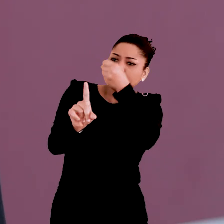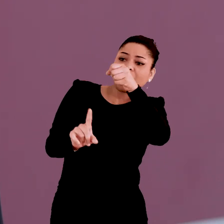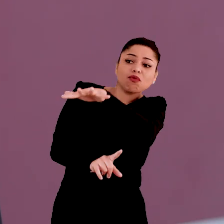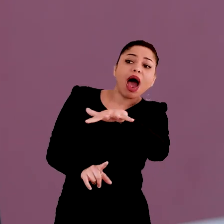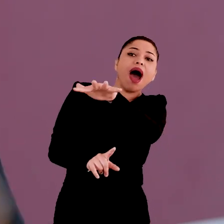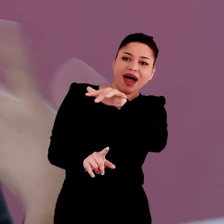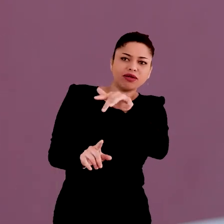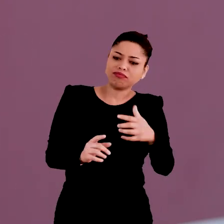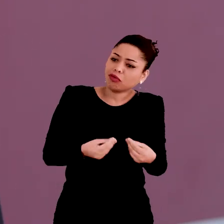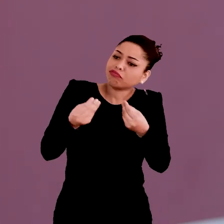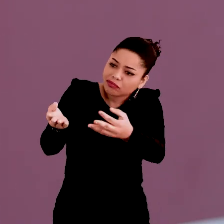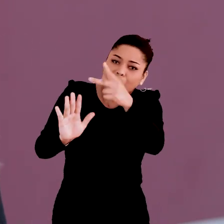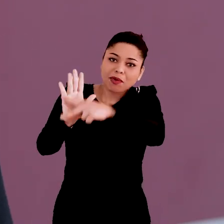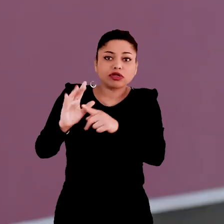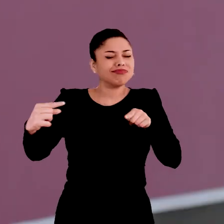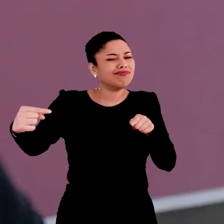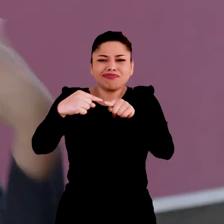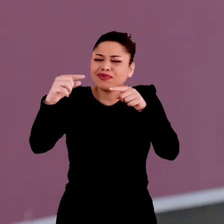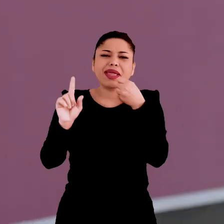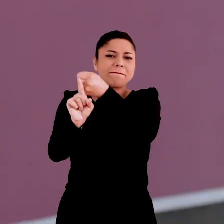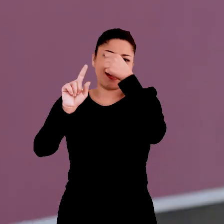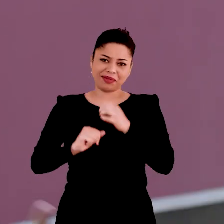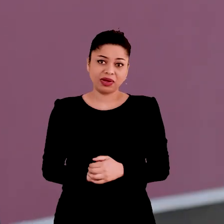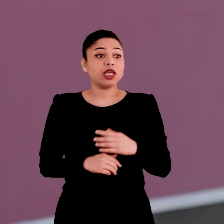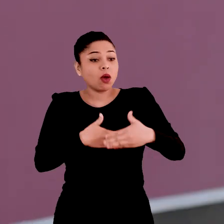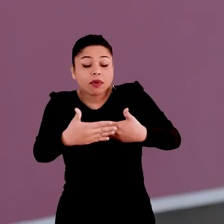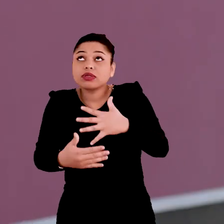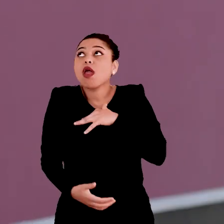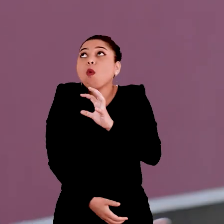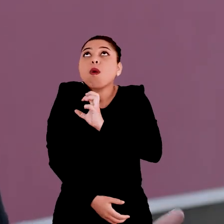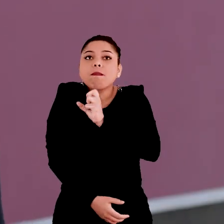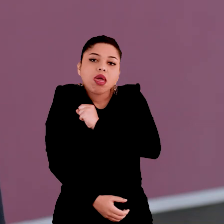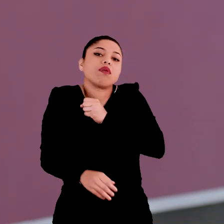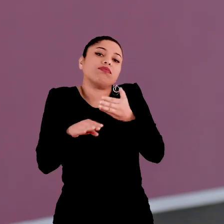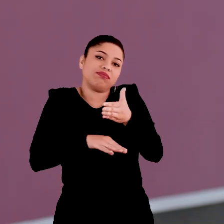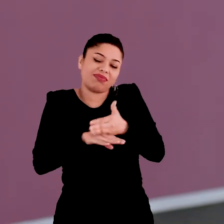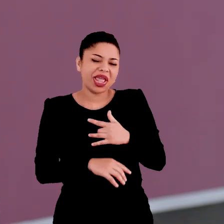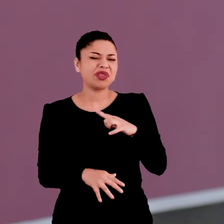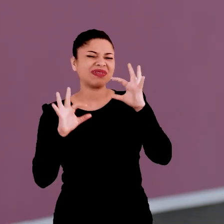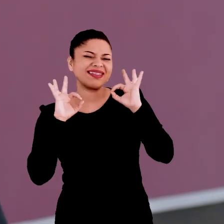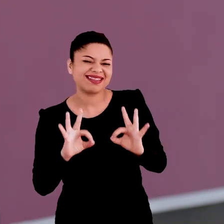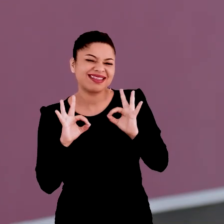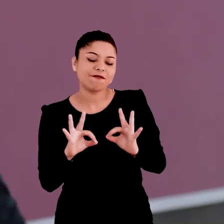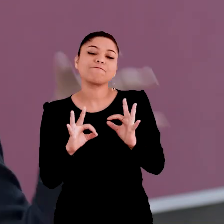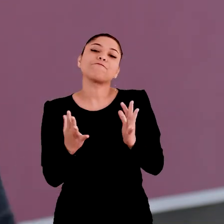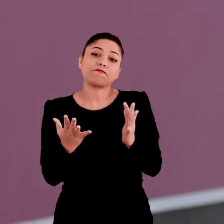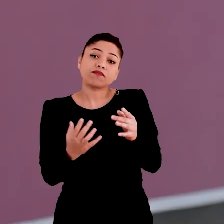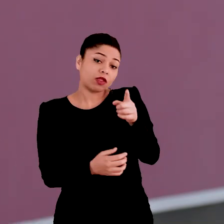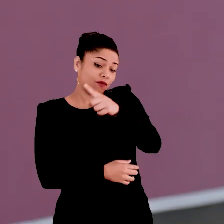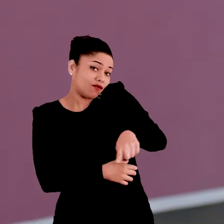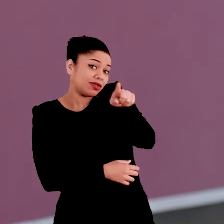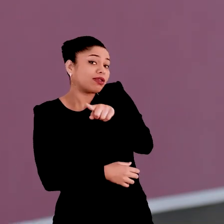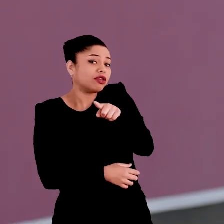tranquilo, que eu amei fazer parte, e eu tenho certeza, assim, que o que vocês estarão visualizando um pouquinho aqui no